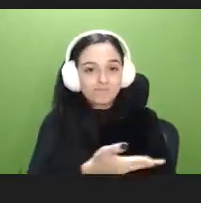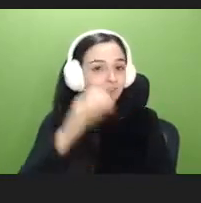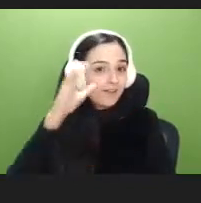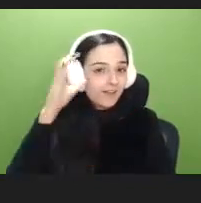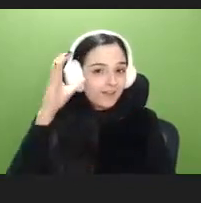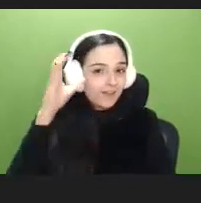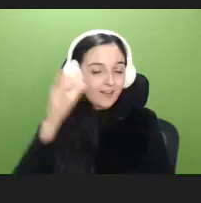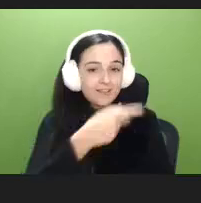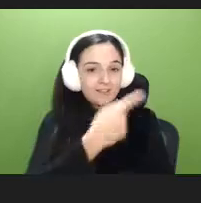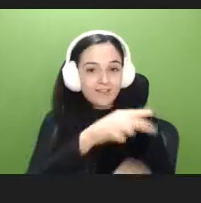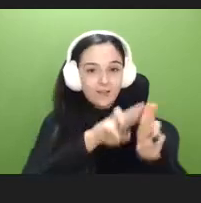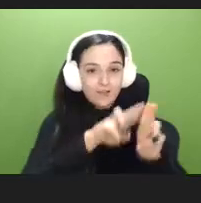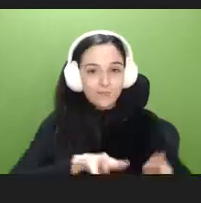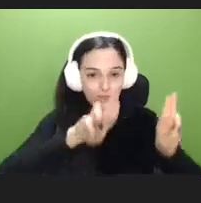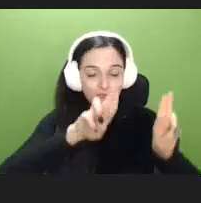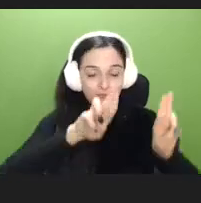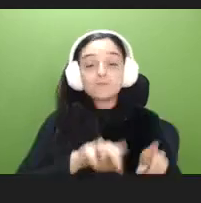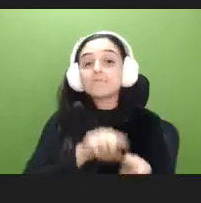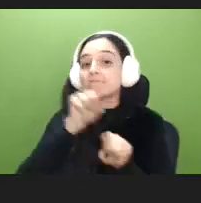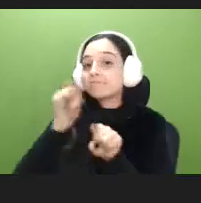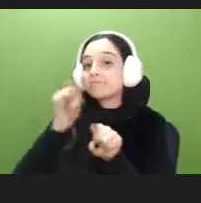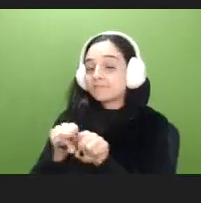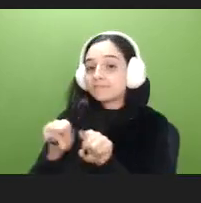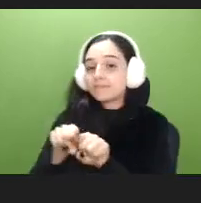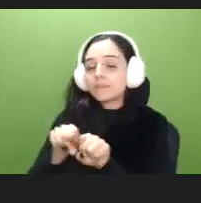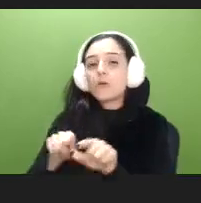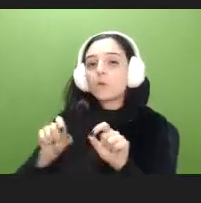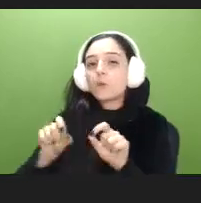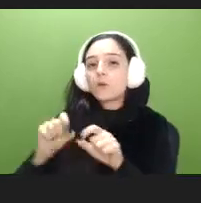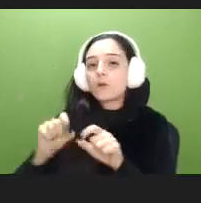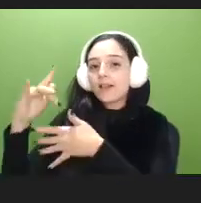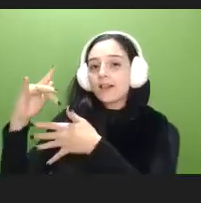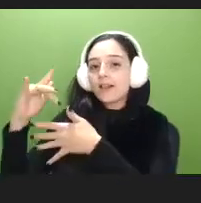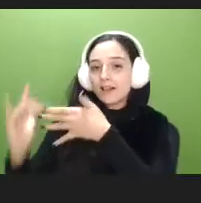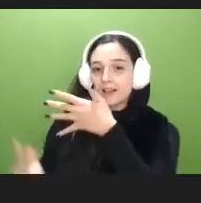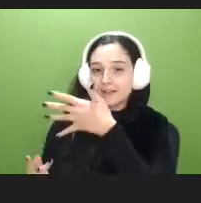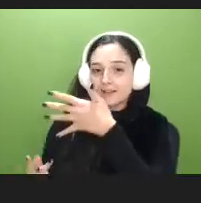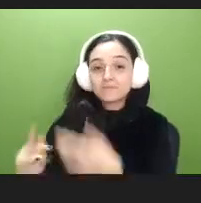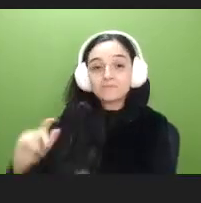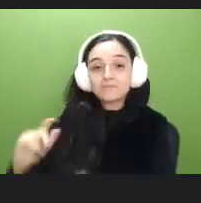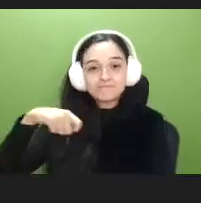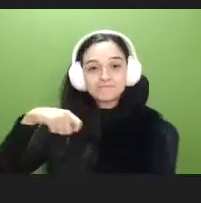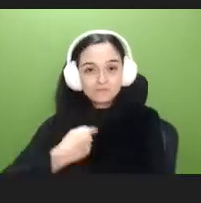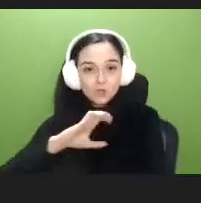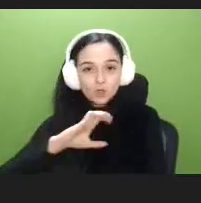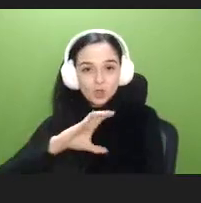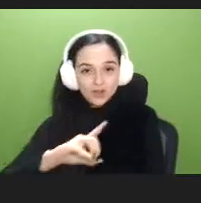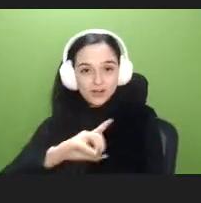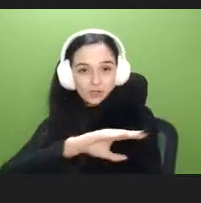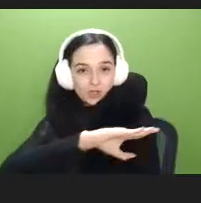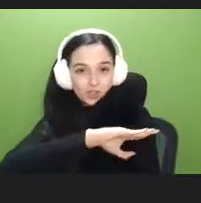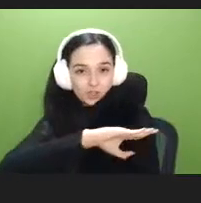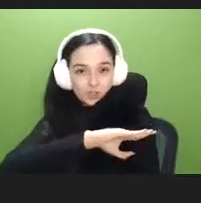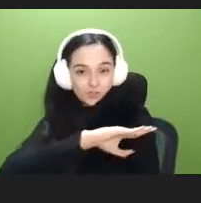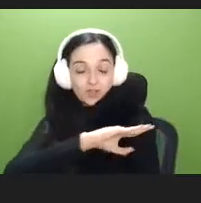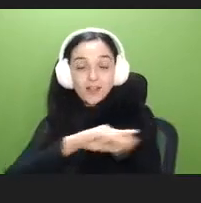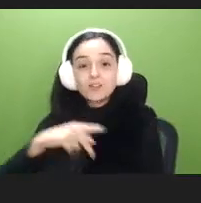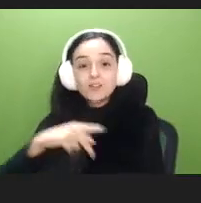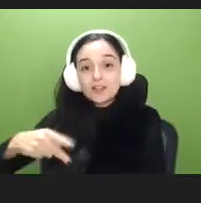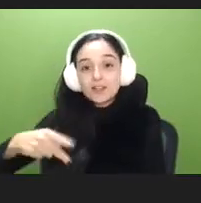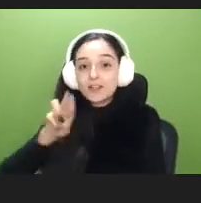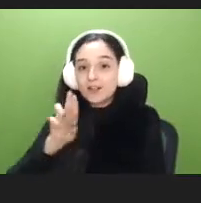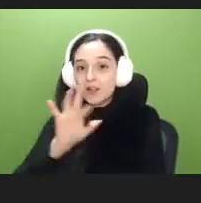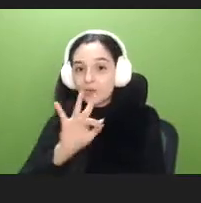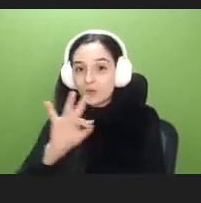Santa Catarina, e o Libras em Saúde, coordenado por mim, da Universidade Federal. Juntos, esses projetos têm